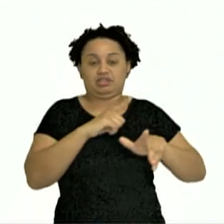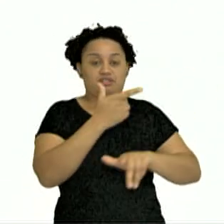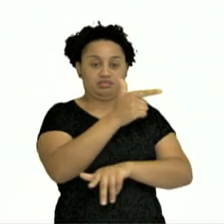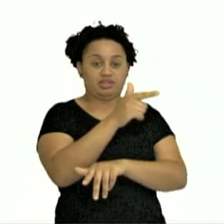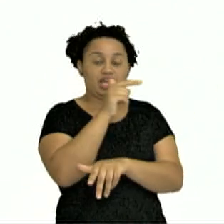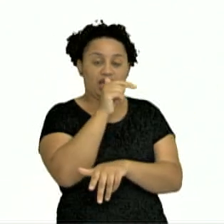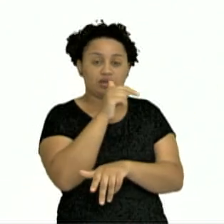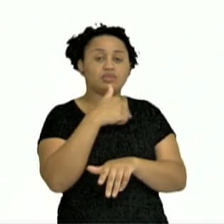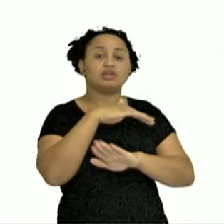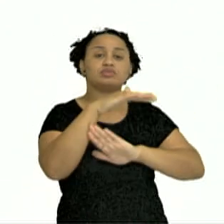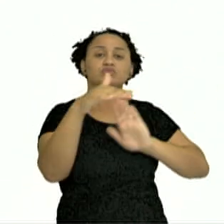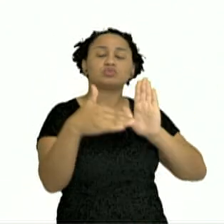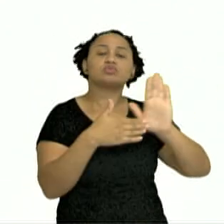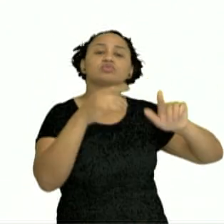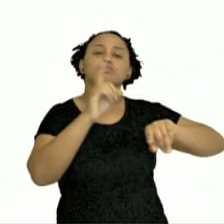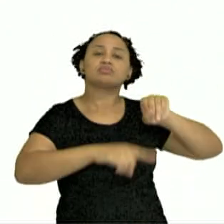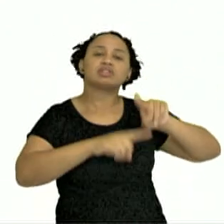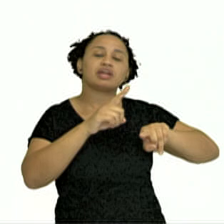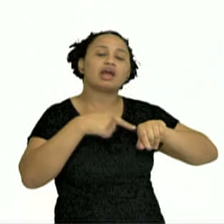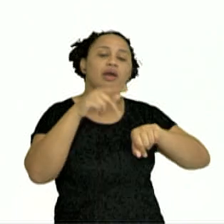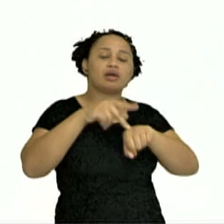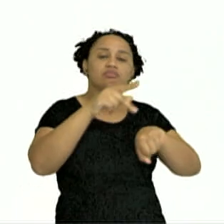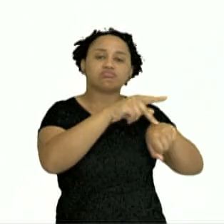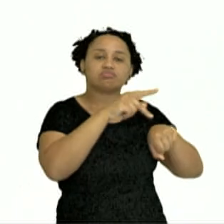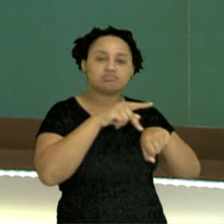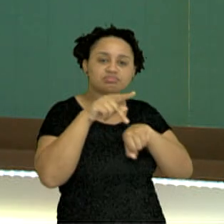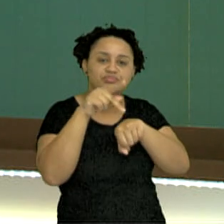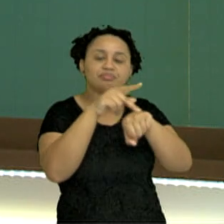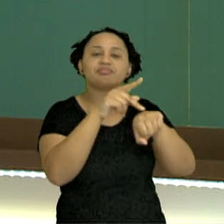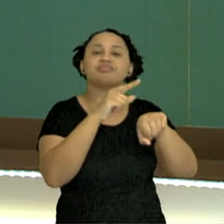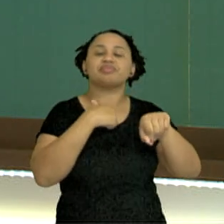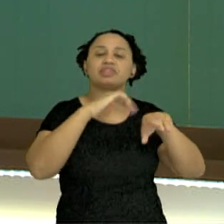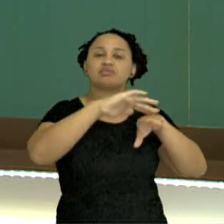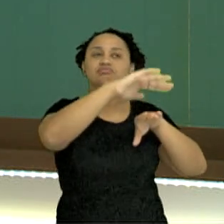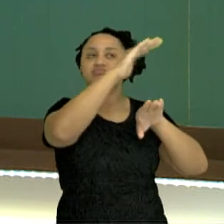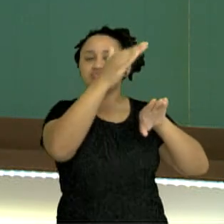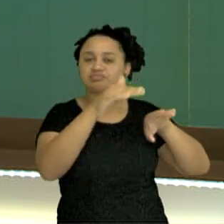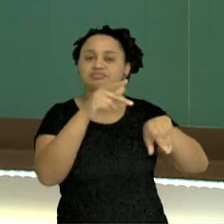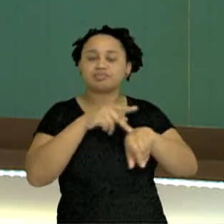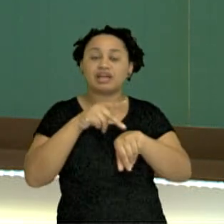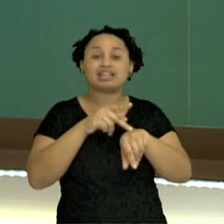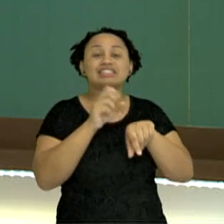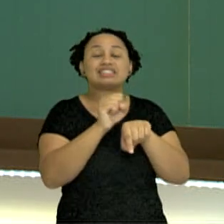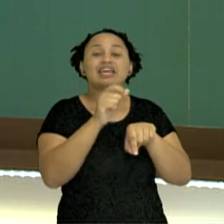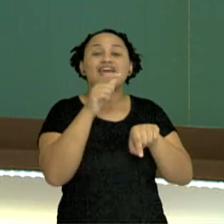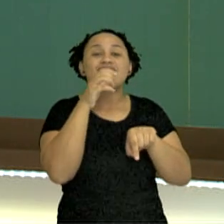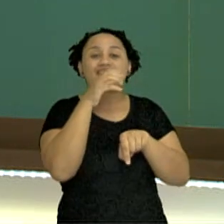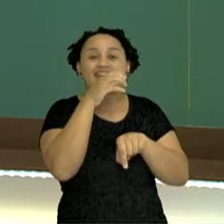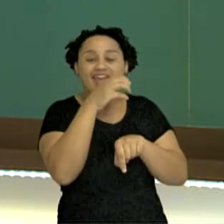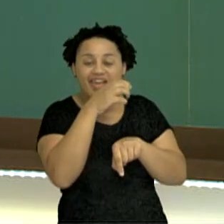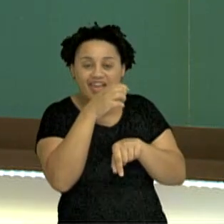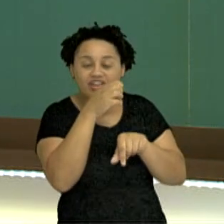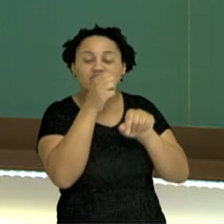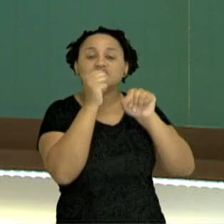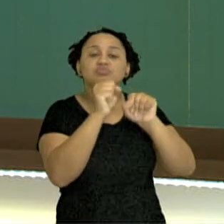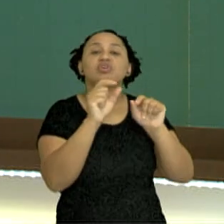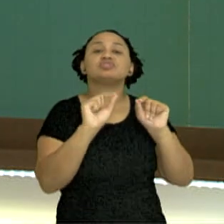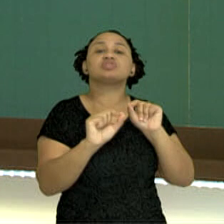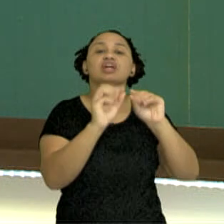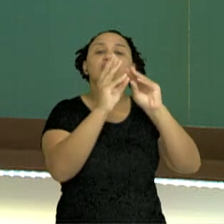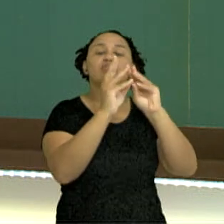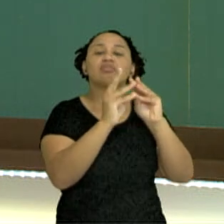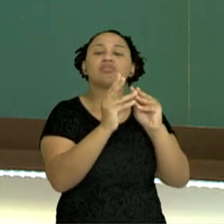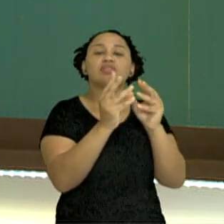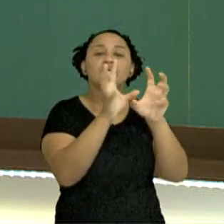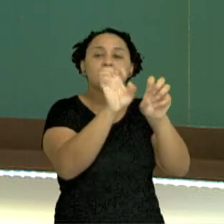que todo e qualquer material rochoso, material sólido, ele quando aquecido, ele tem a capacidade de aquecer, de reter